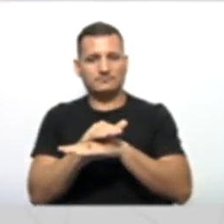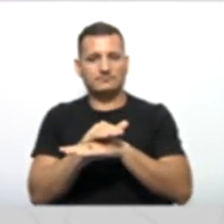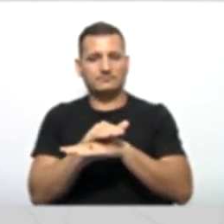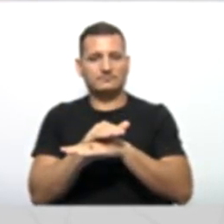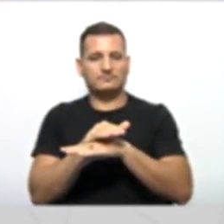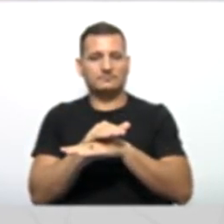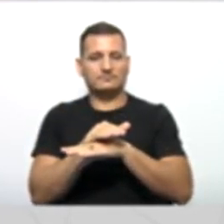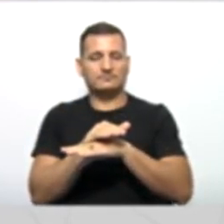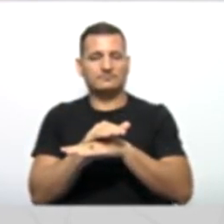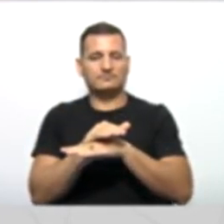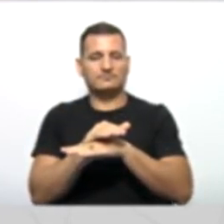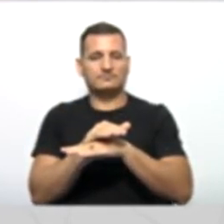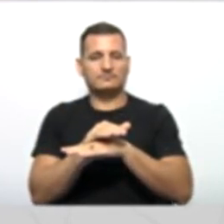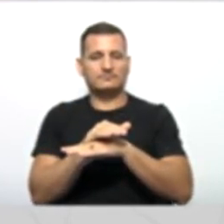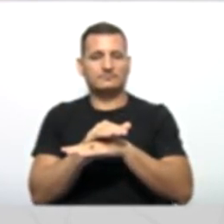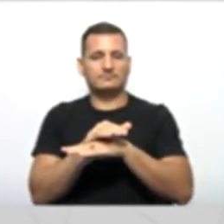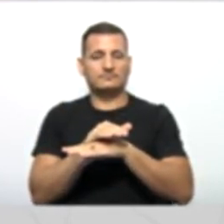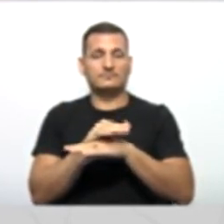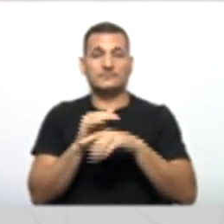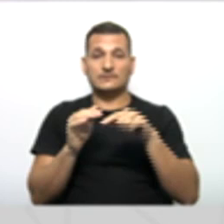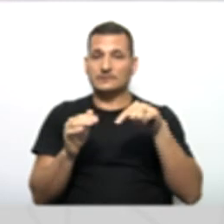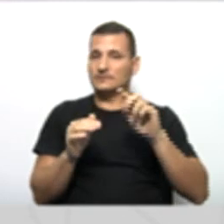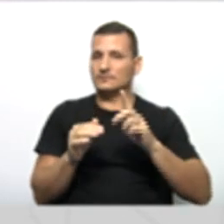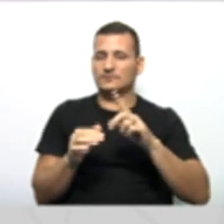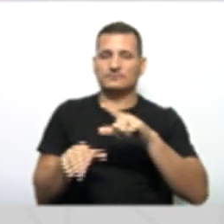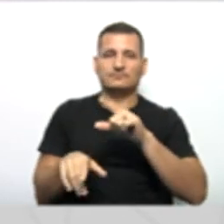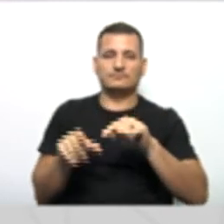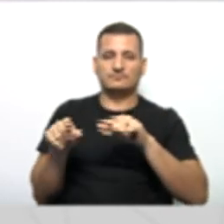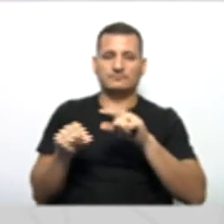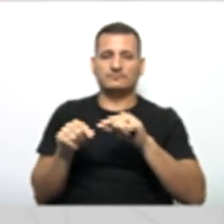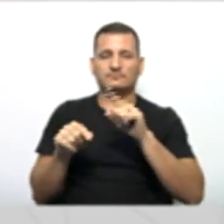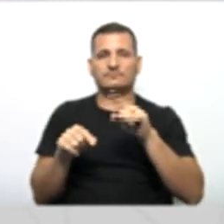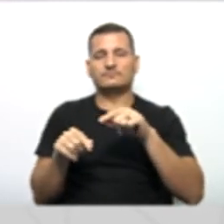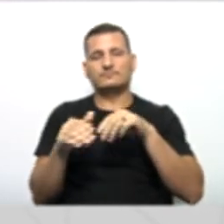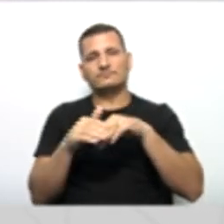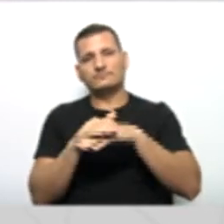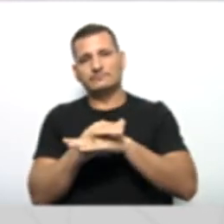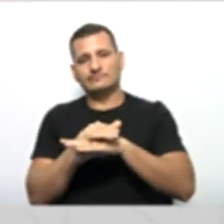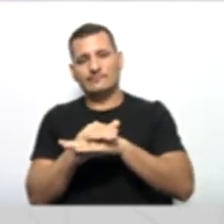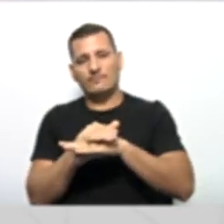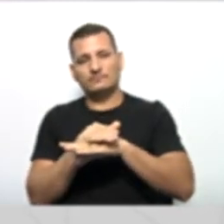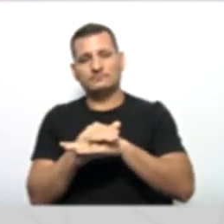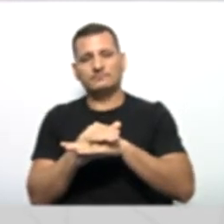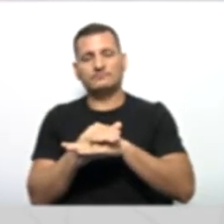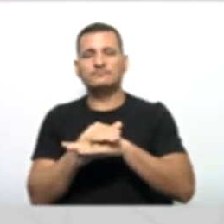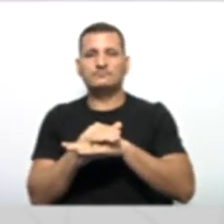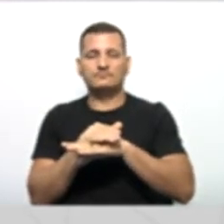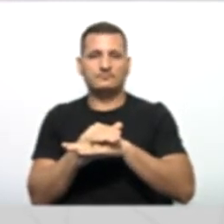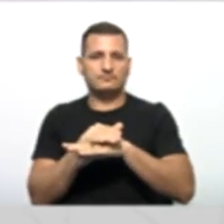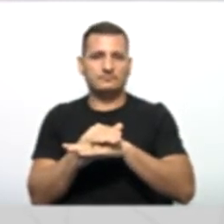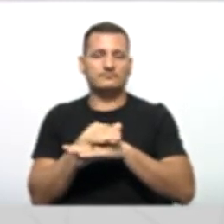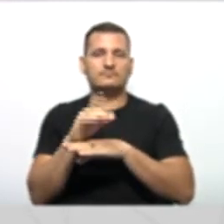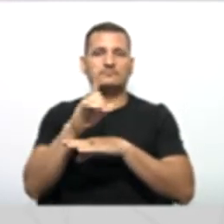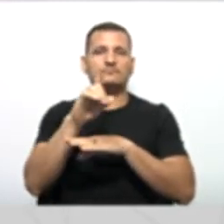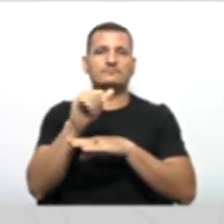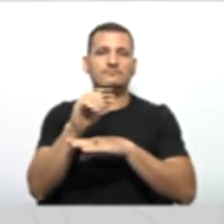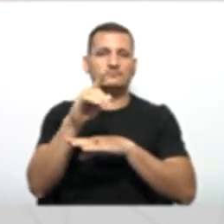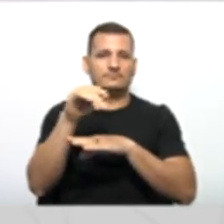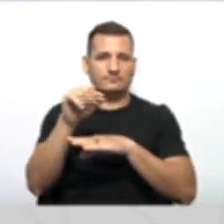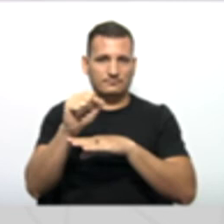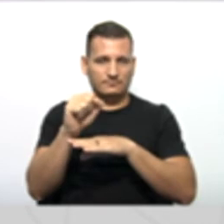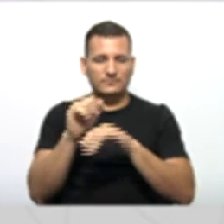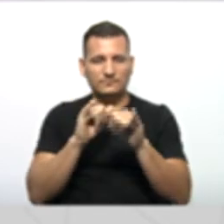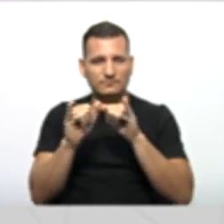inserir não é selecionar é incerto e e inserir dados em uma